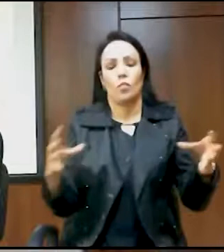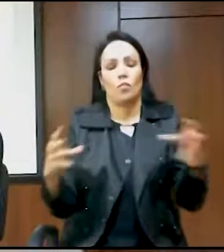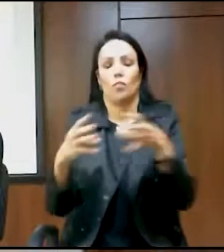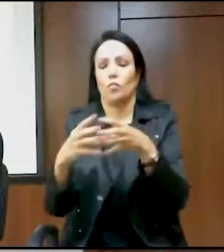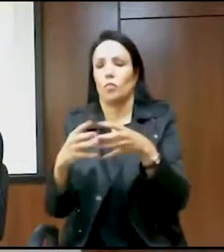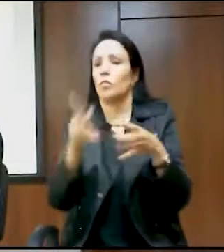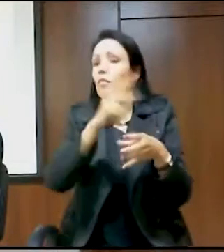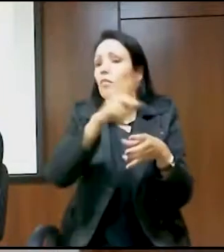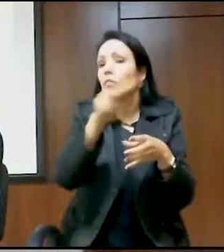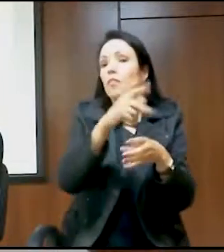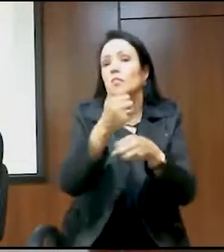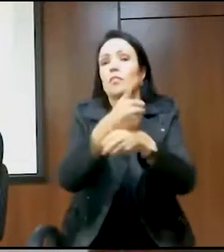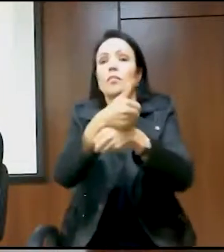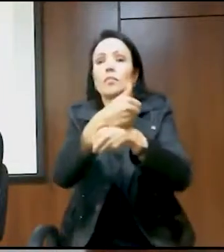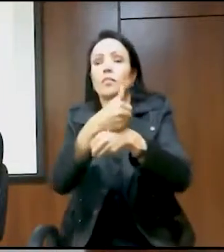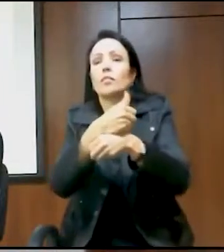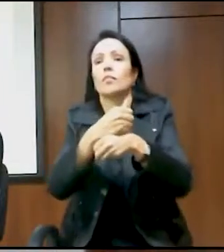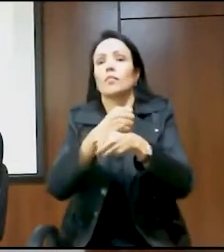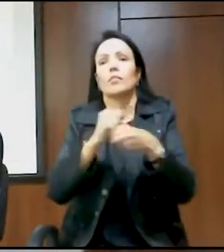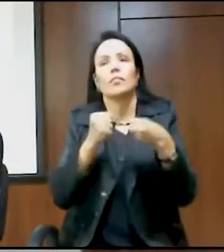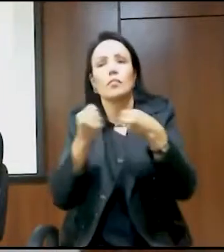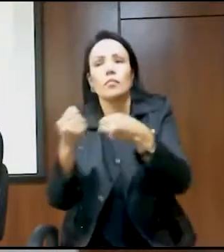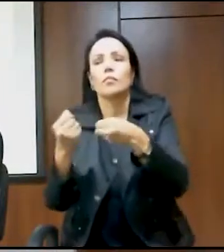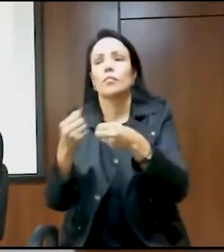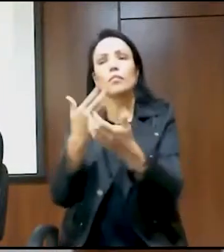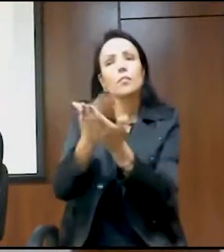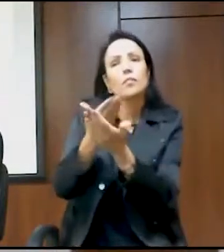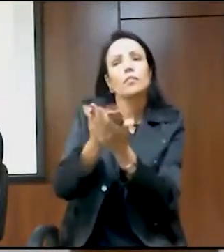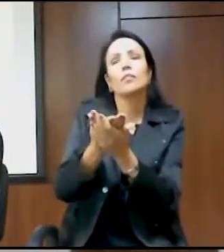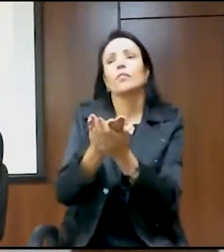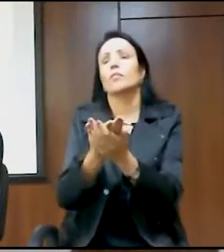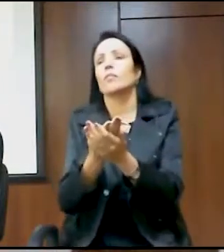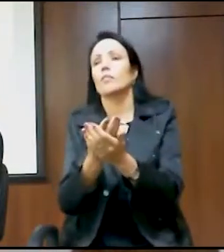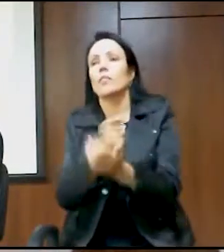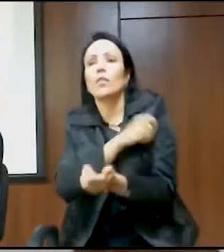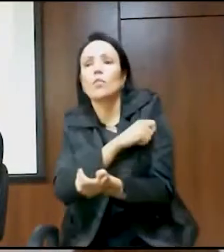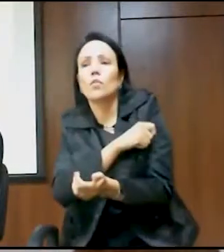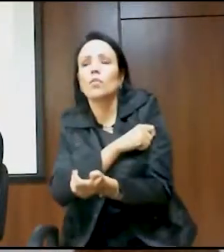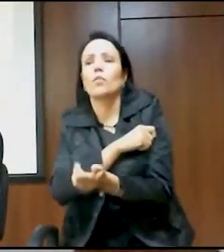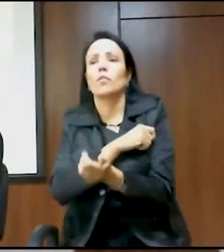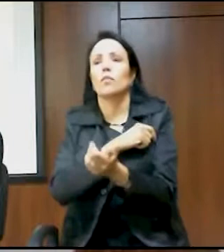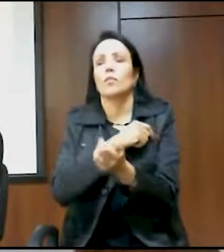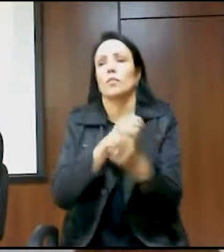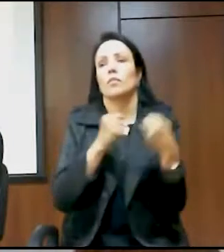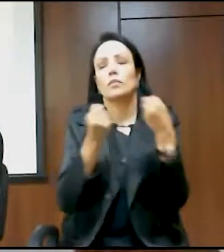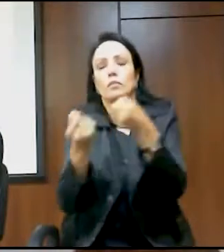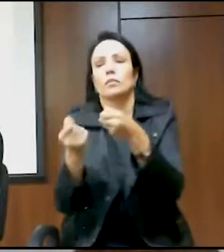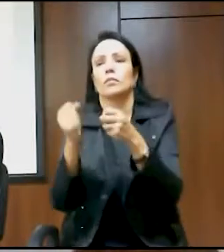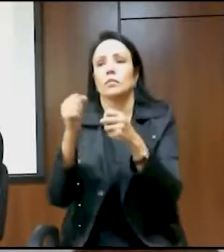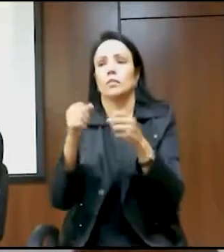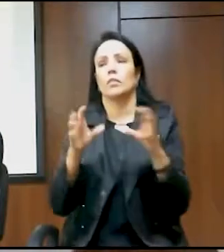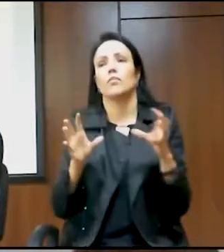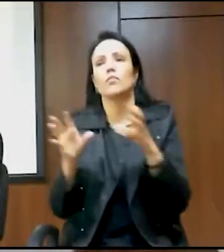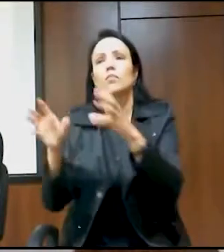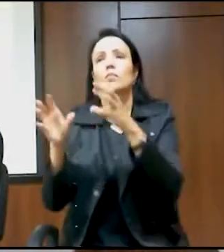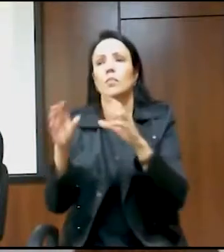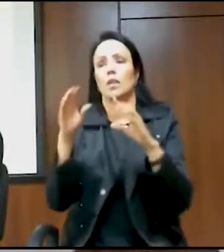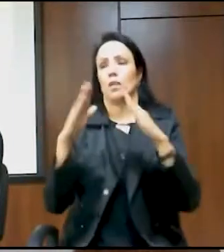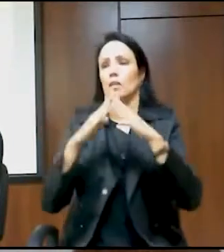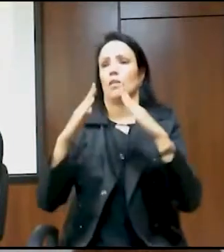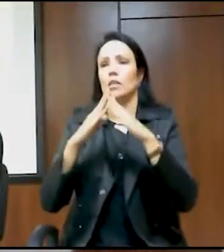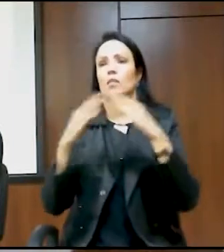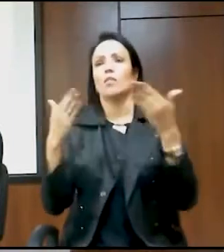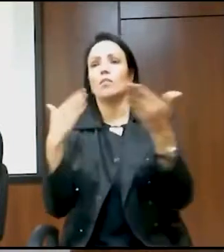professores, profissionais, militantes, estudantes, militantes dos movimentos de moradia, para